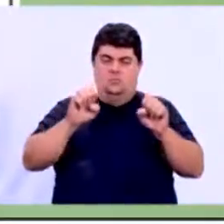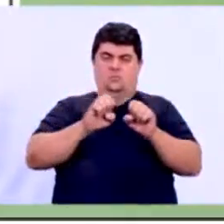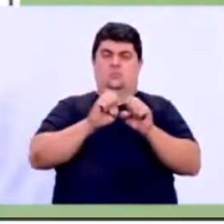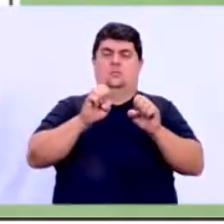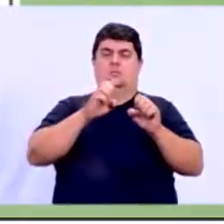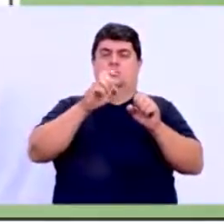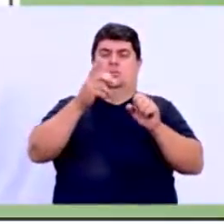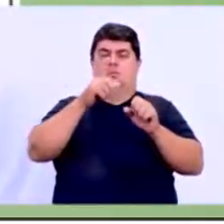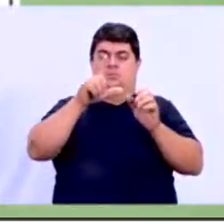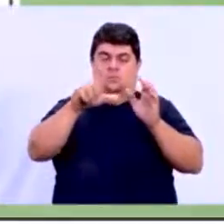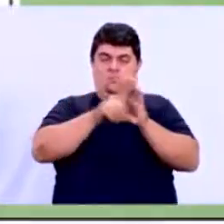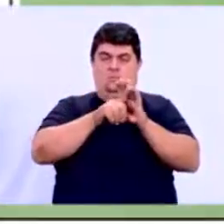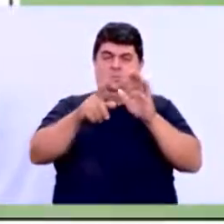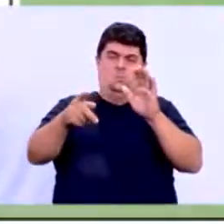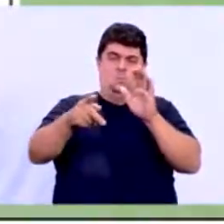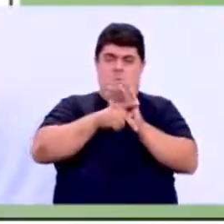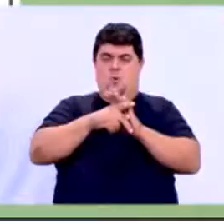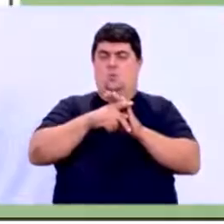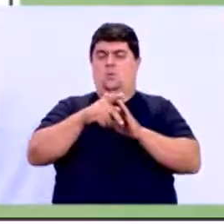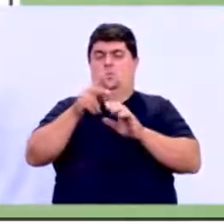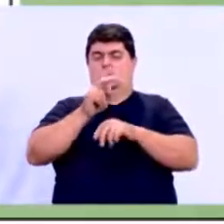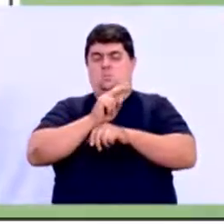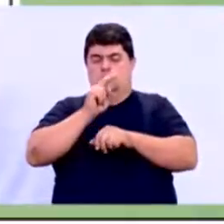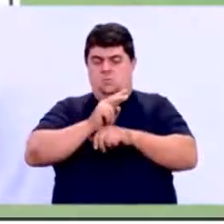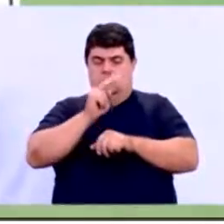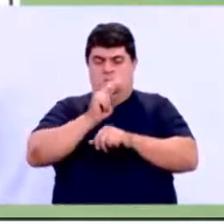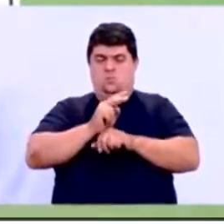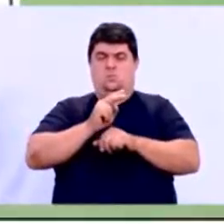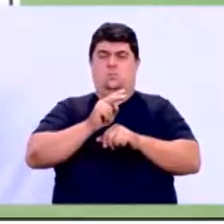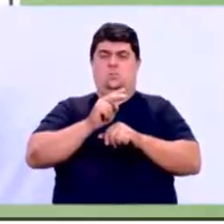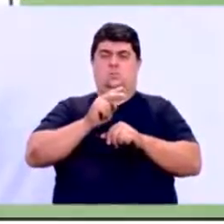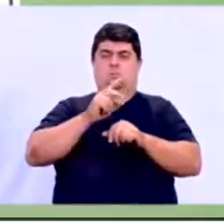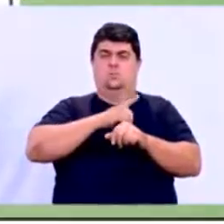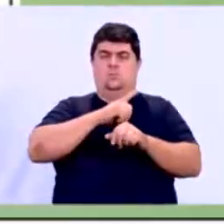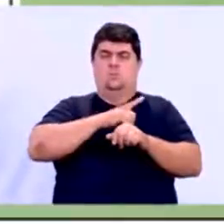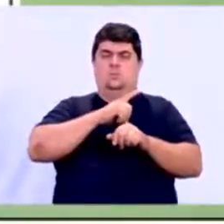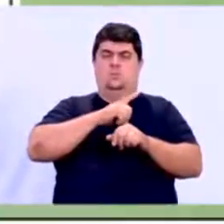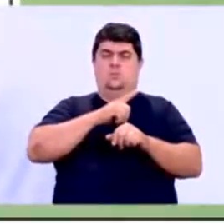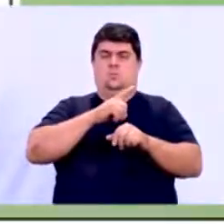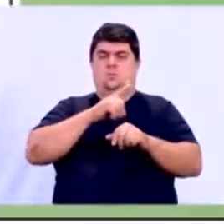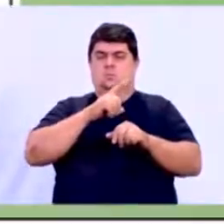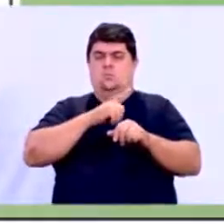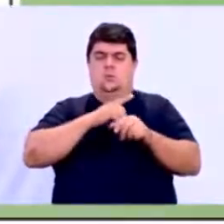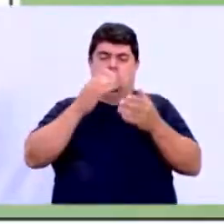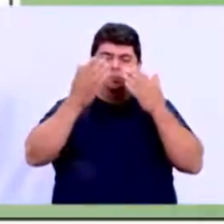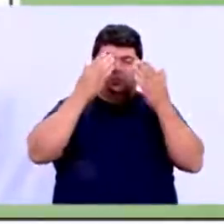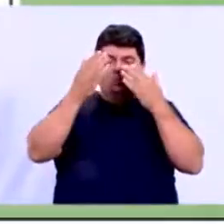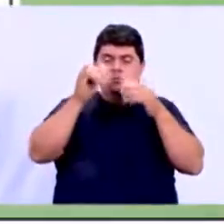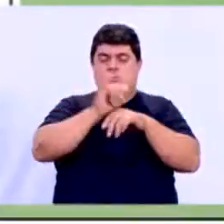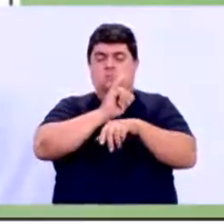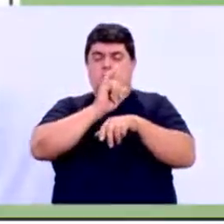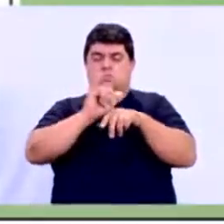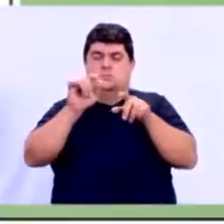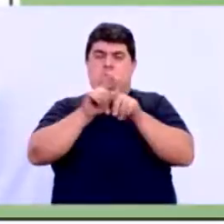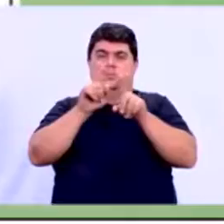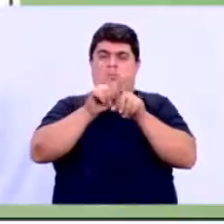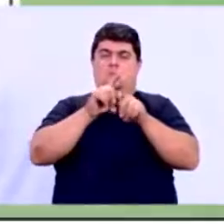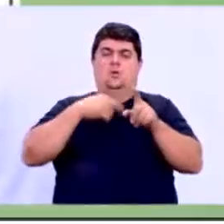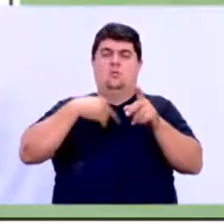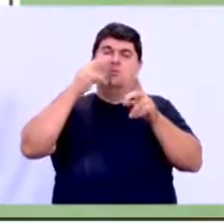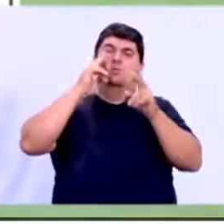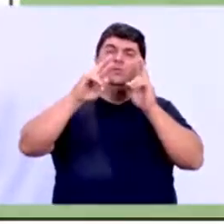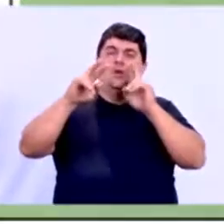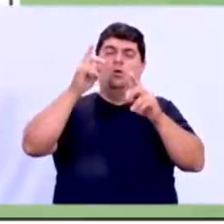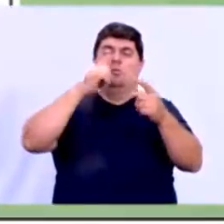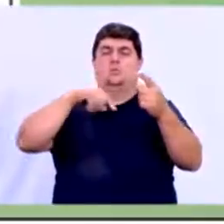e legal, a equipe dirigente, plano de operação, parcerias, a análise estratégica, onde traz visão,